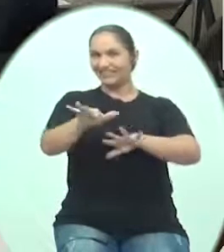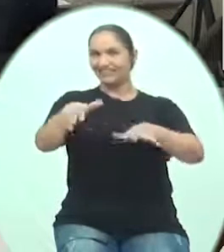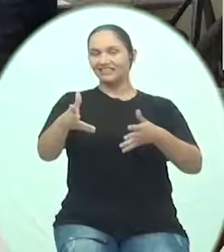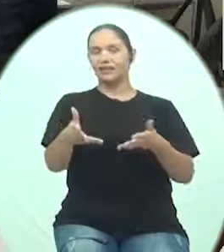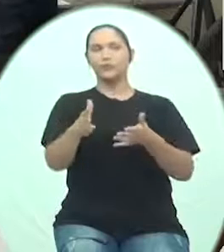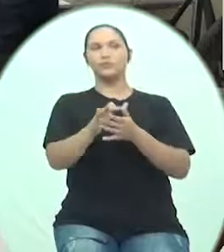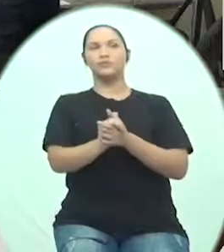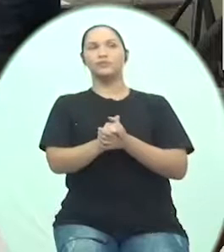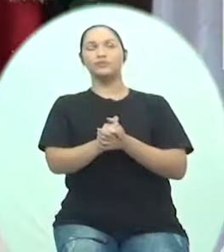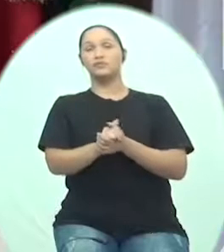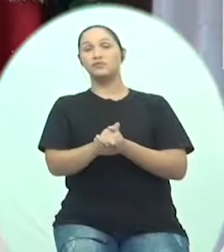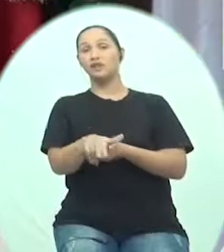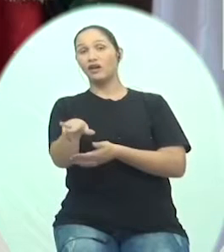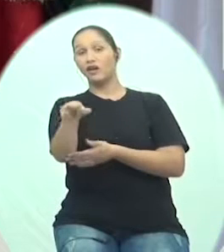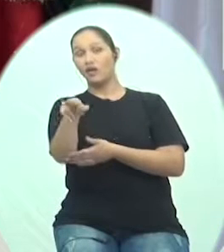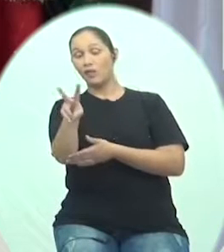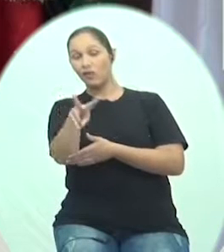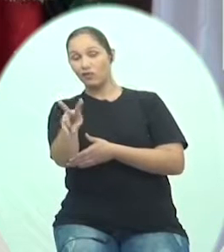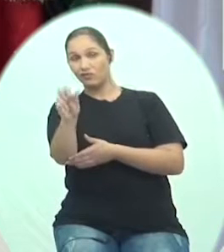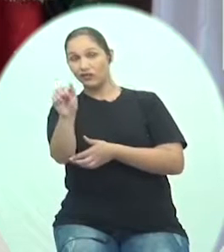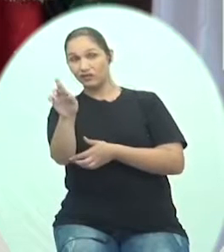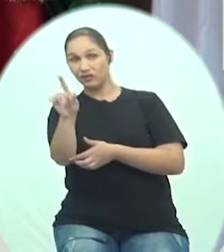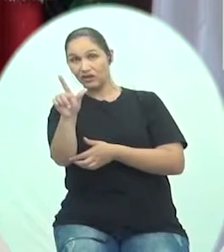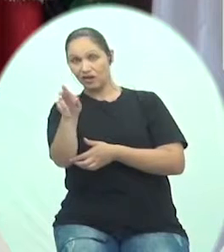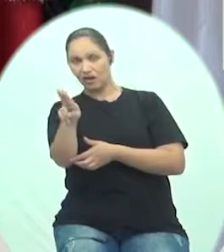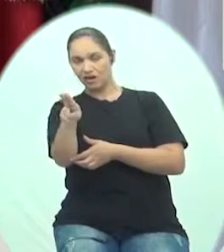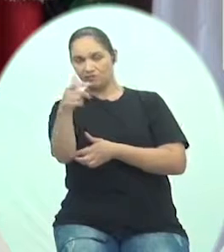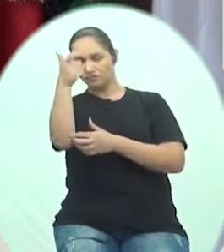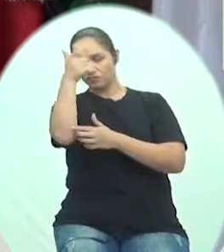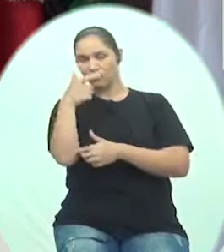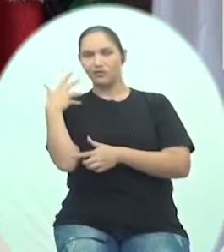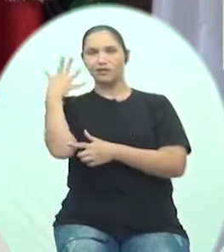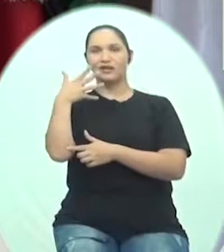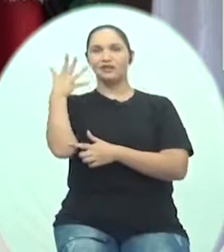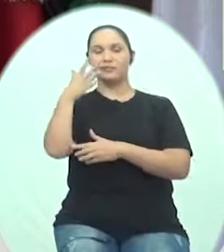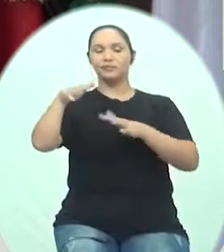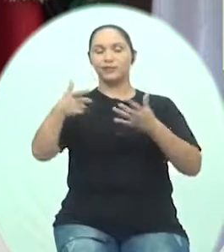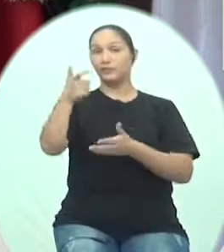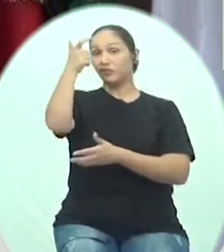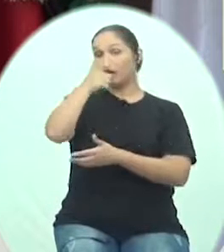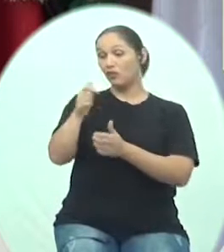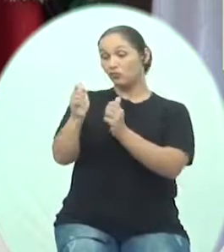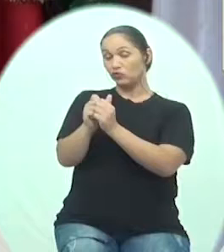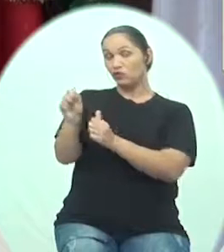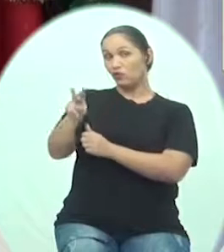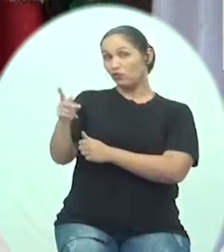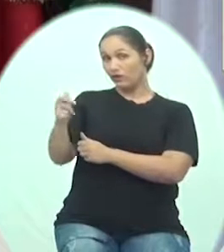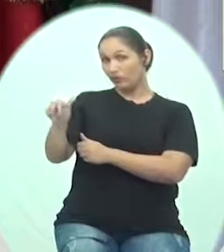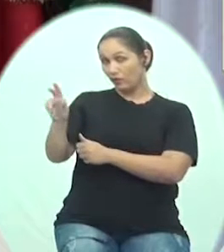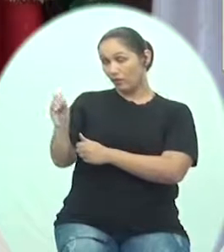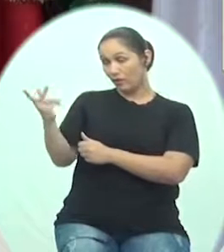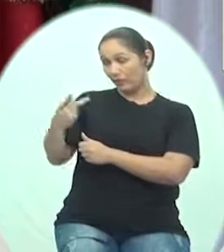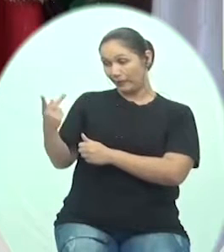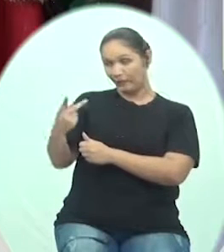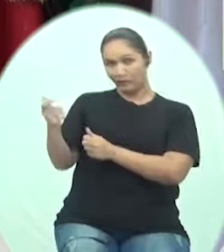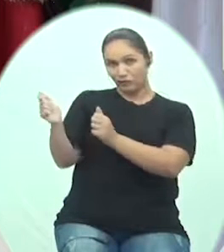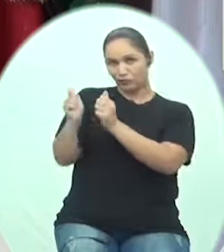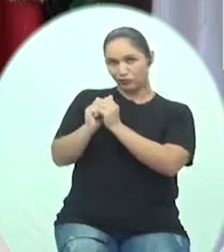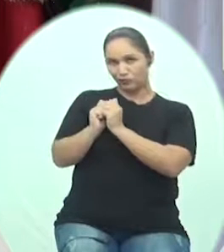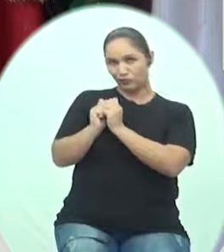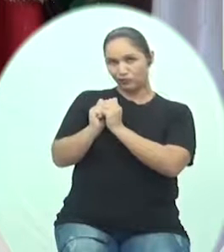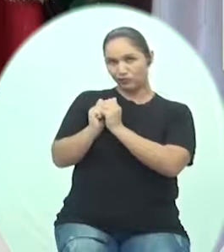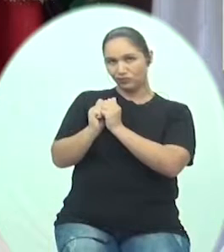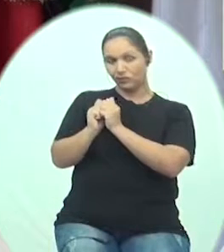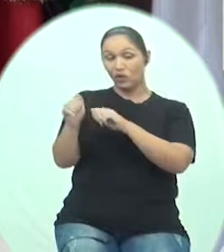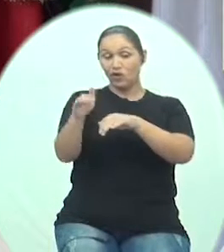na mesma linha do vereador arleu e eu e o vereador Paulo tivemos umas três vezes juntamente com